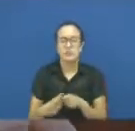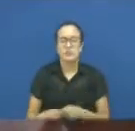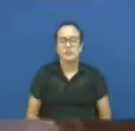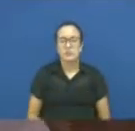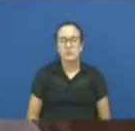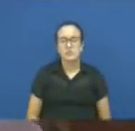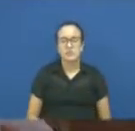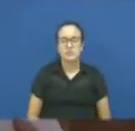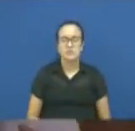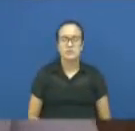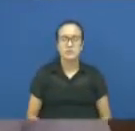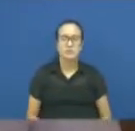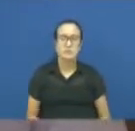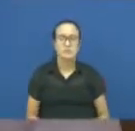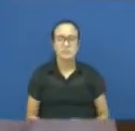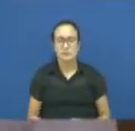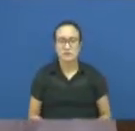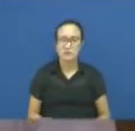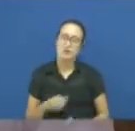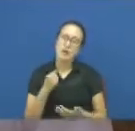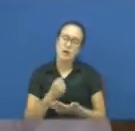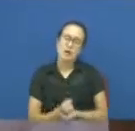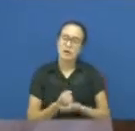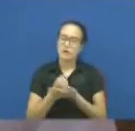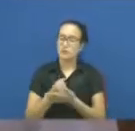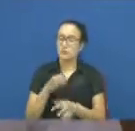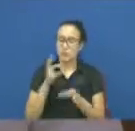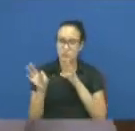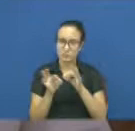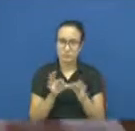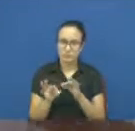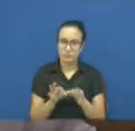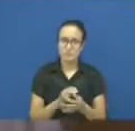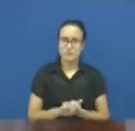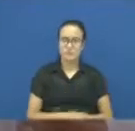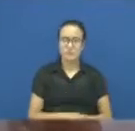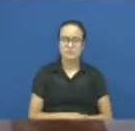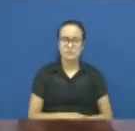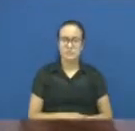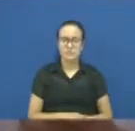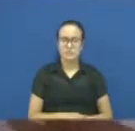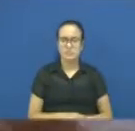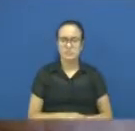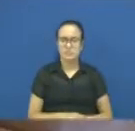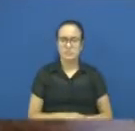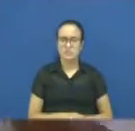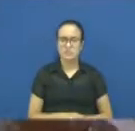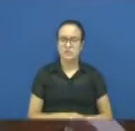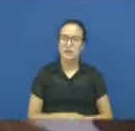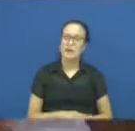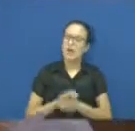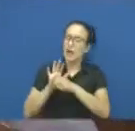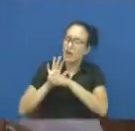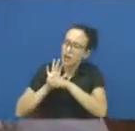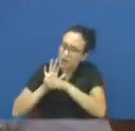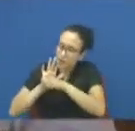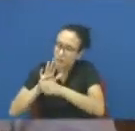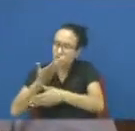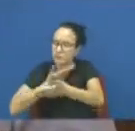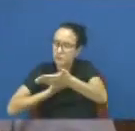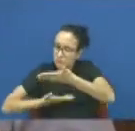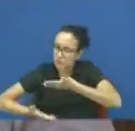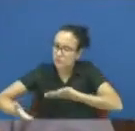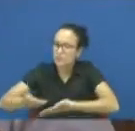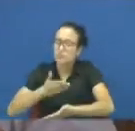sentido de ajudar esse projeto, quer dizer, ela vai atrás, ela achou importante a ajuda à